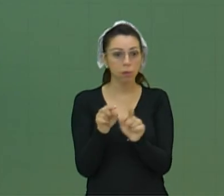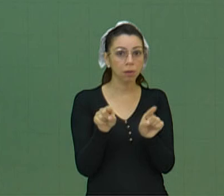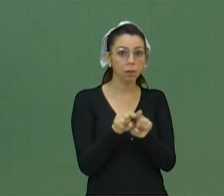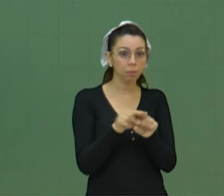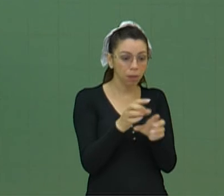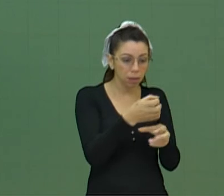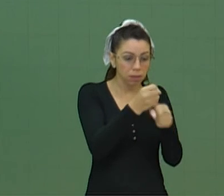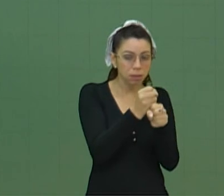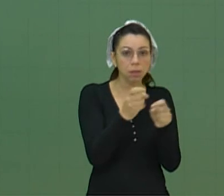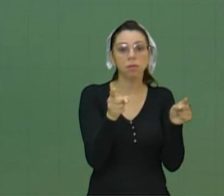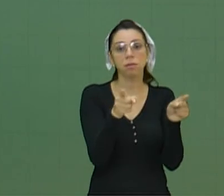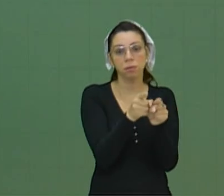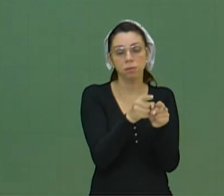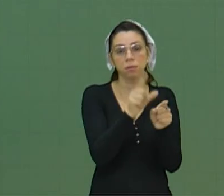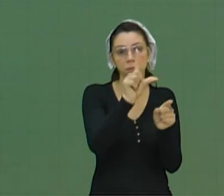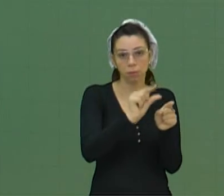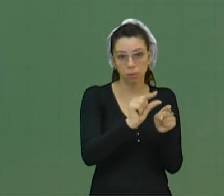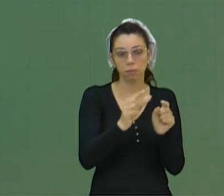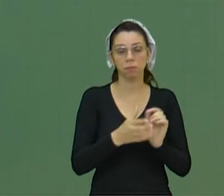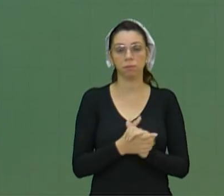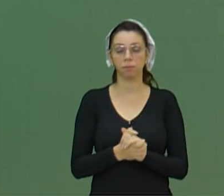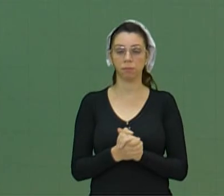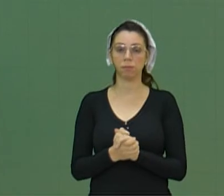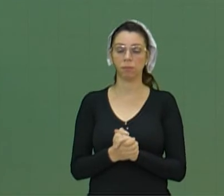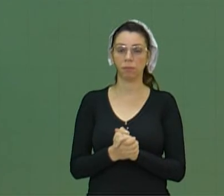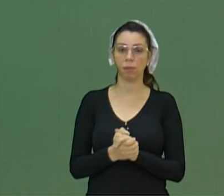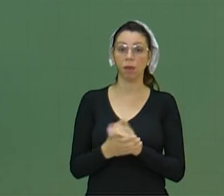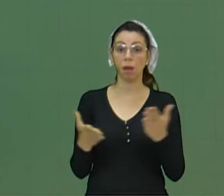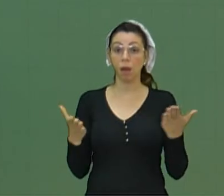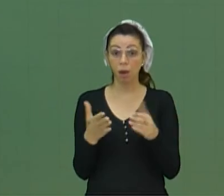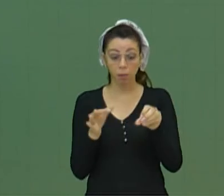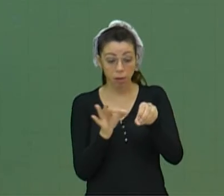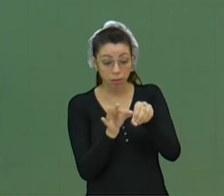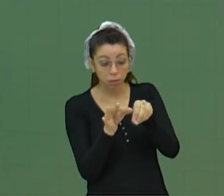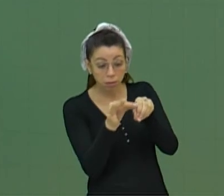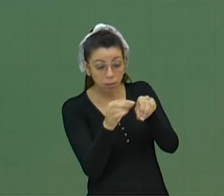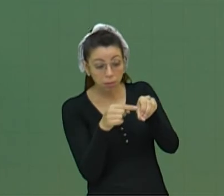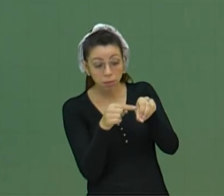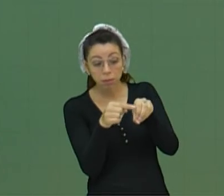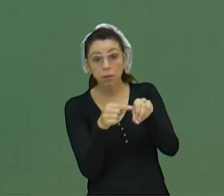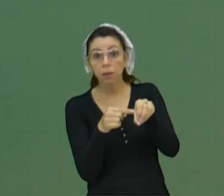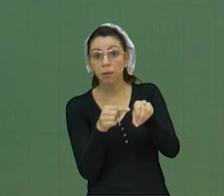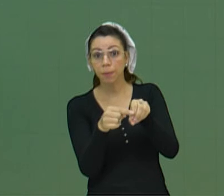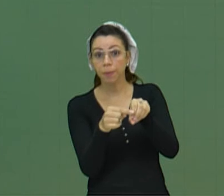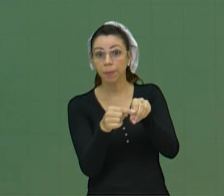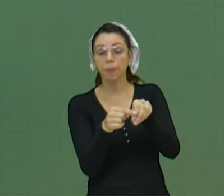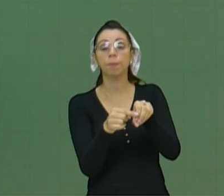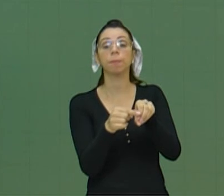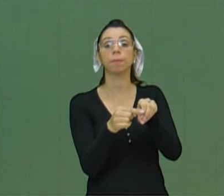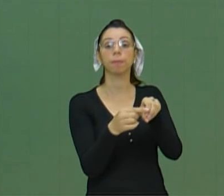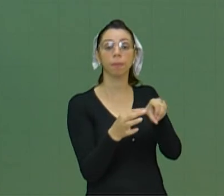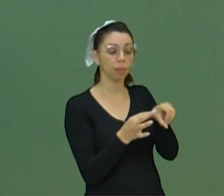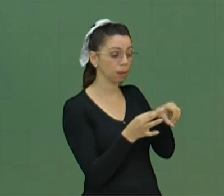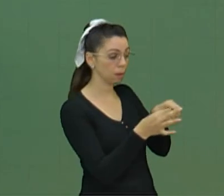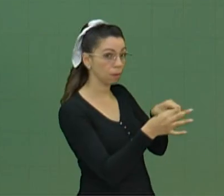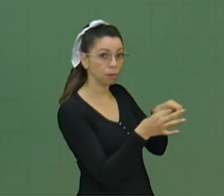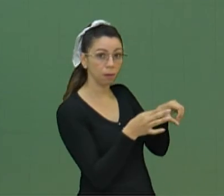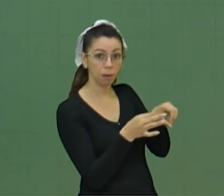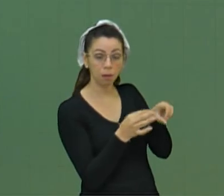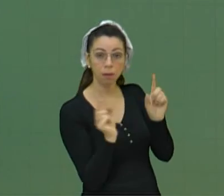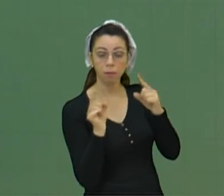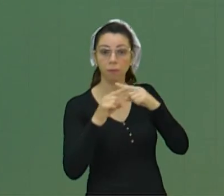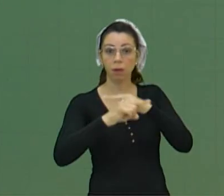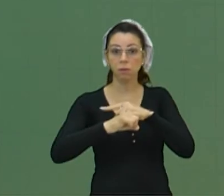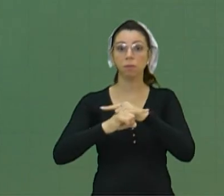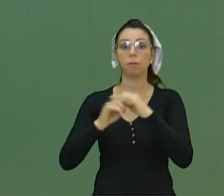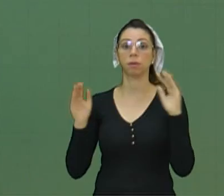resistência. Agora, em relação à área de secção transversal, como ela é inversamente proporcional,